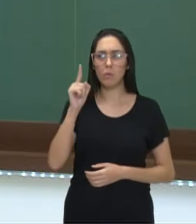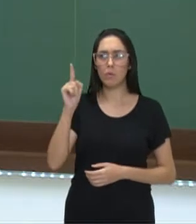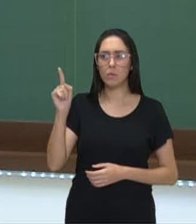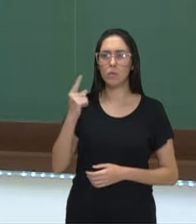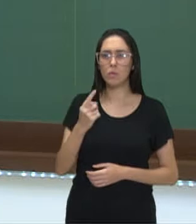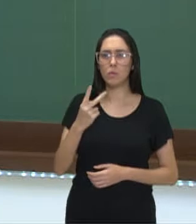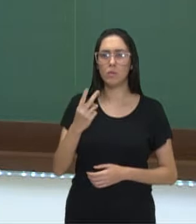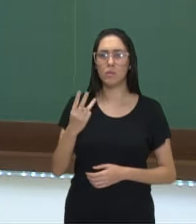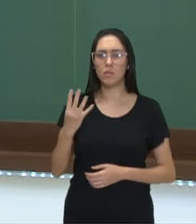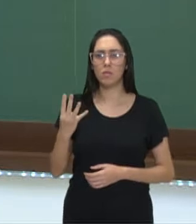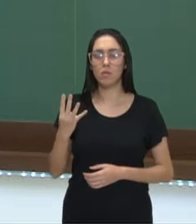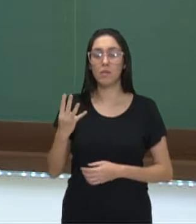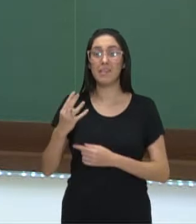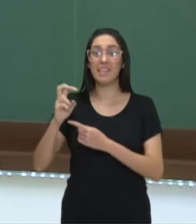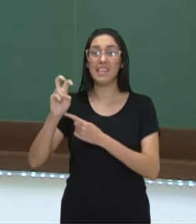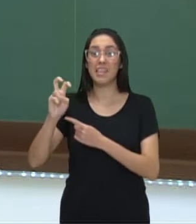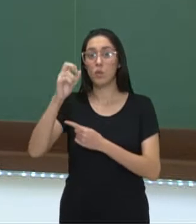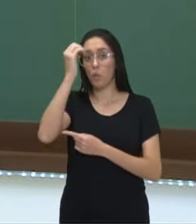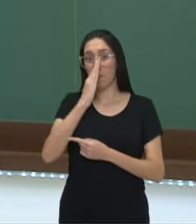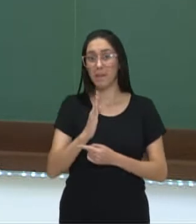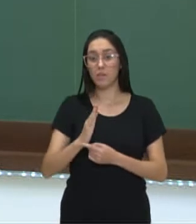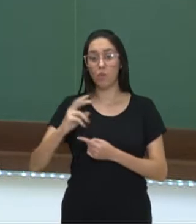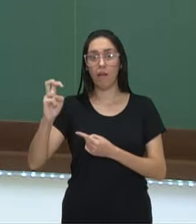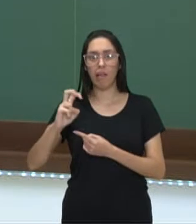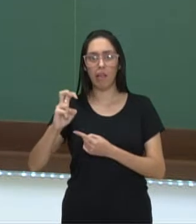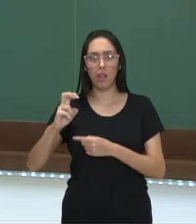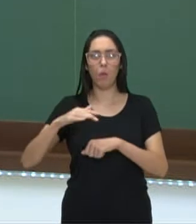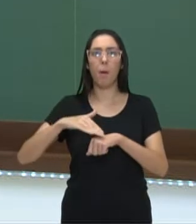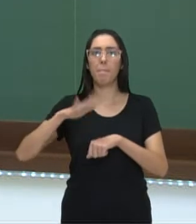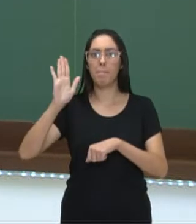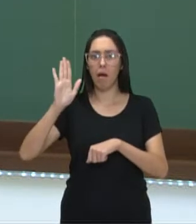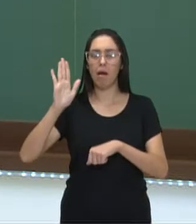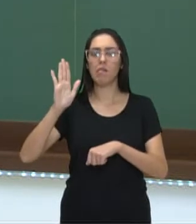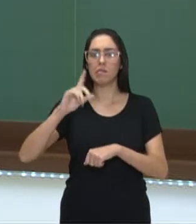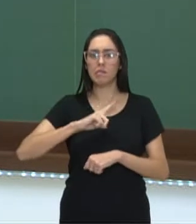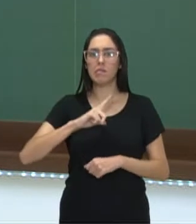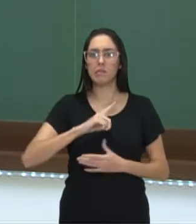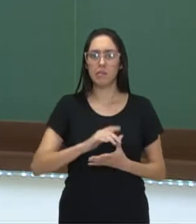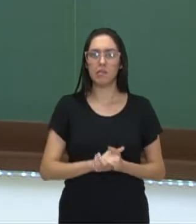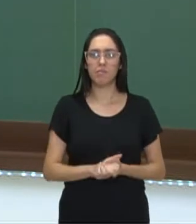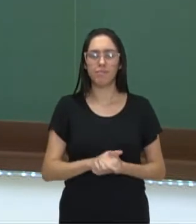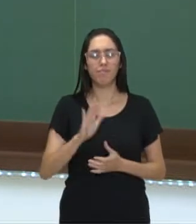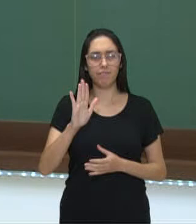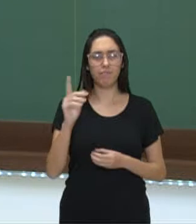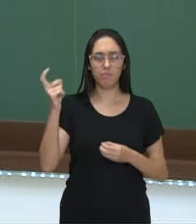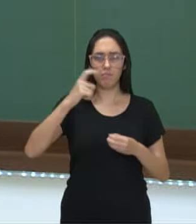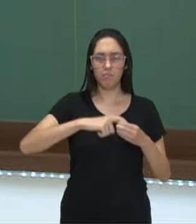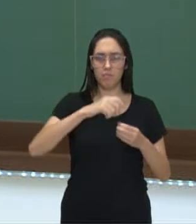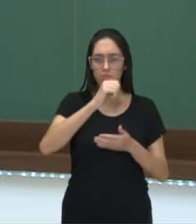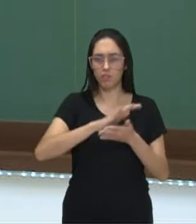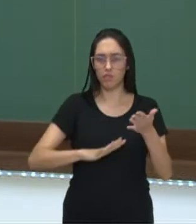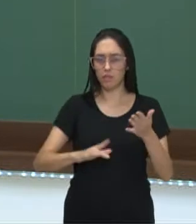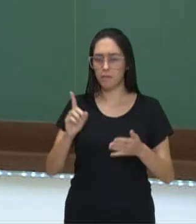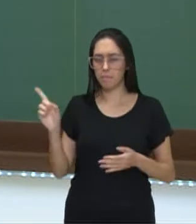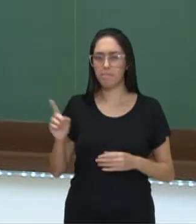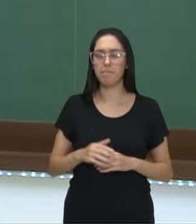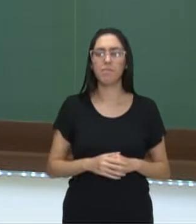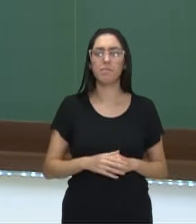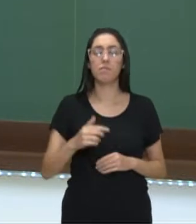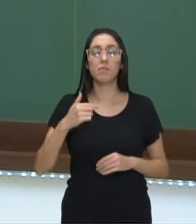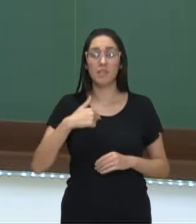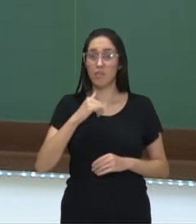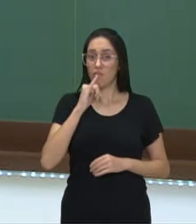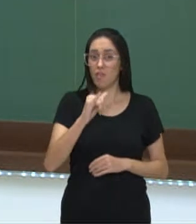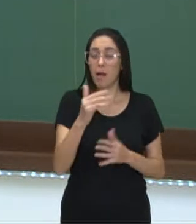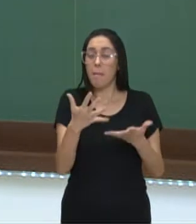4. O quinto mais populoso do mundo. Legal, né? Vamos voltar para o exercício. Então, esse exercício para vocês. Eu dei aqui uma estimativa